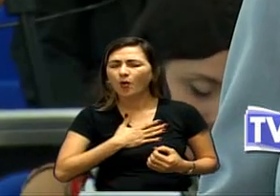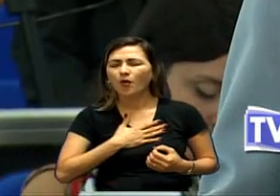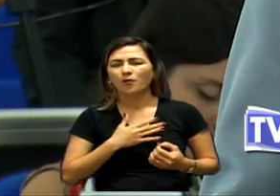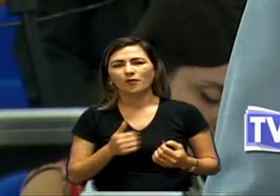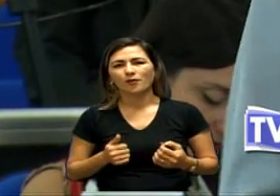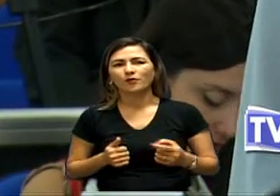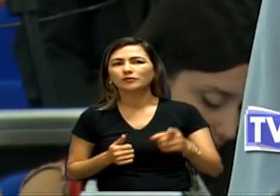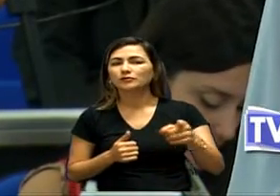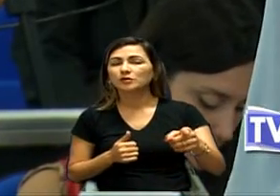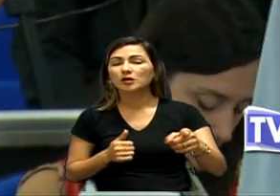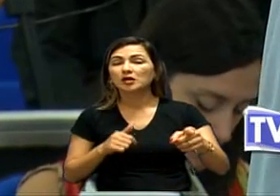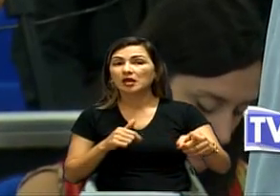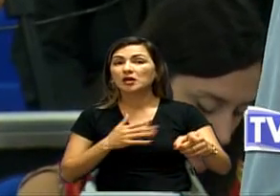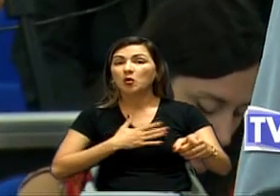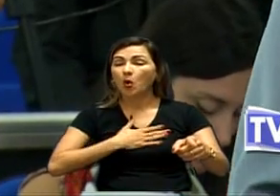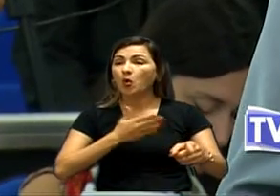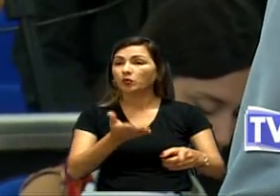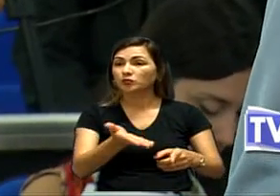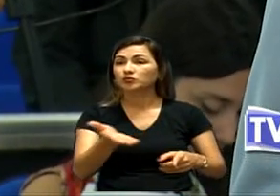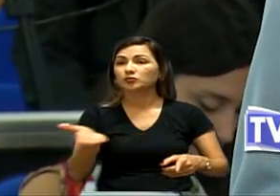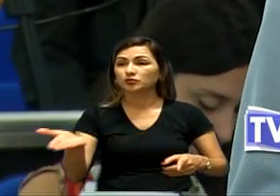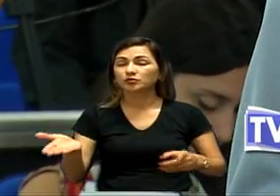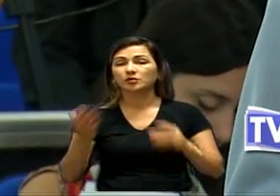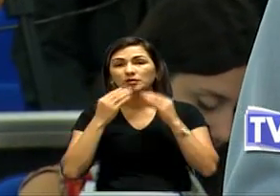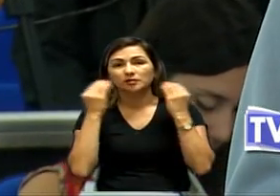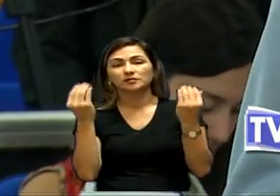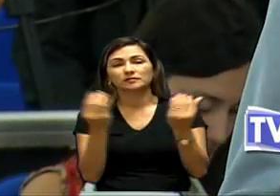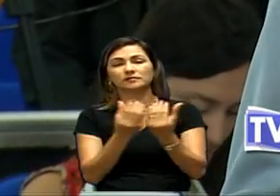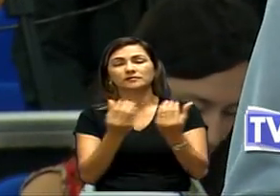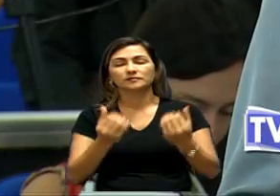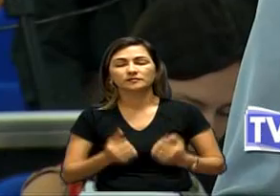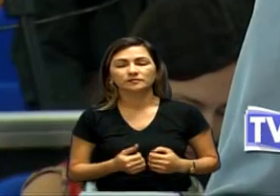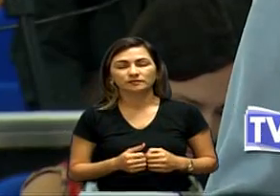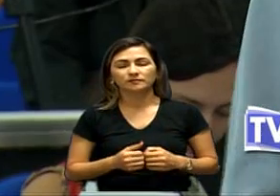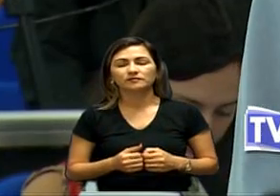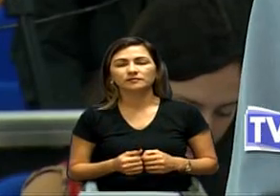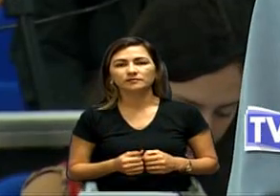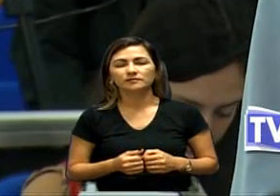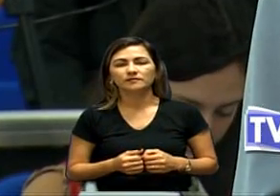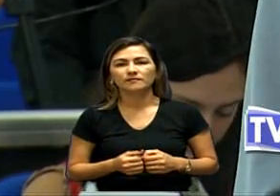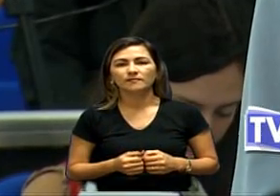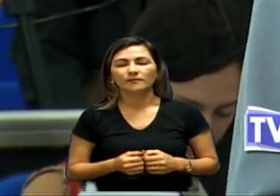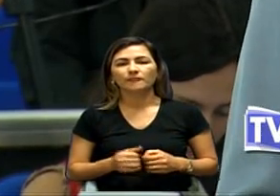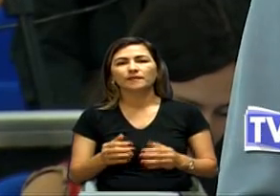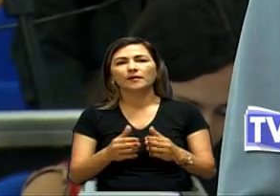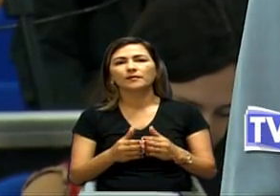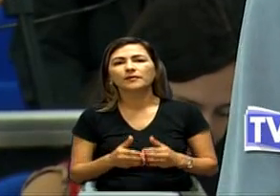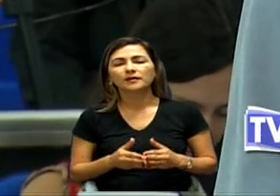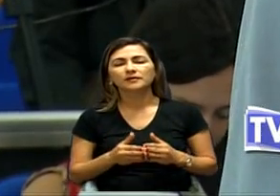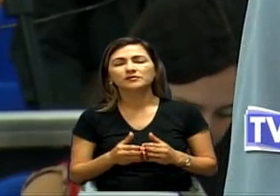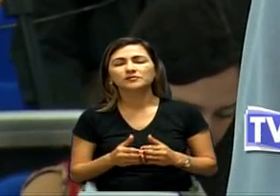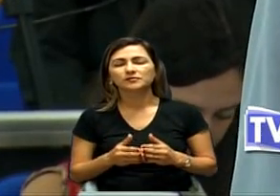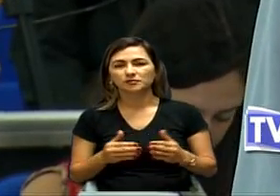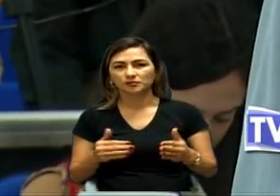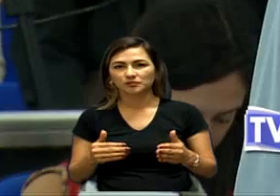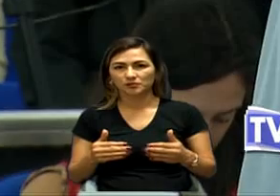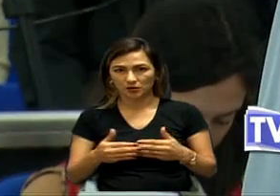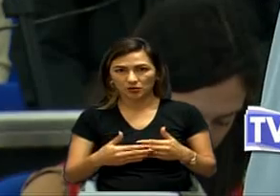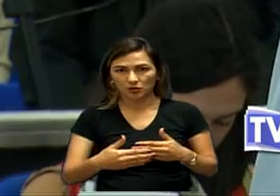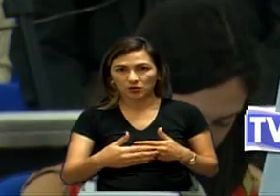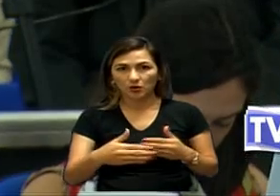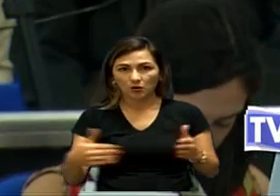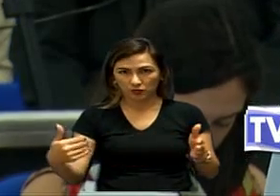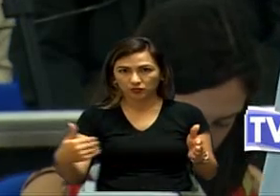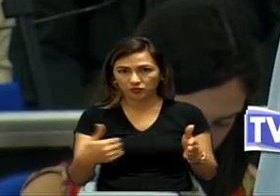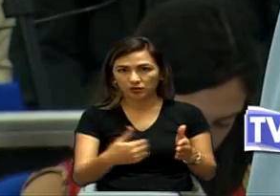casa. E eu gostaria que todos nós, viu, Martinez, todos nós pudéssemos homenageá-lo. Vou trazê-lo aqui para que ele receba